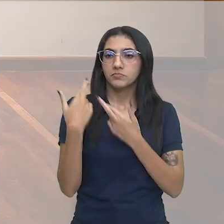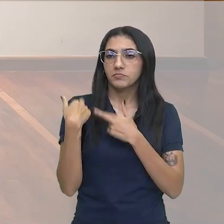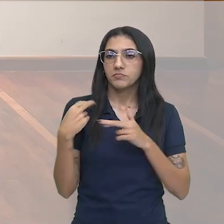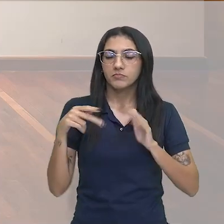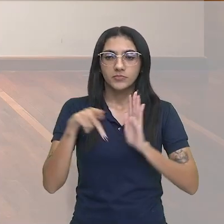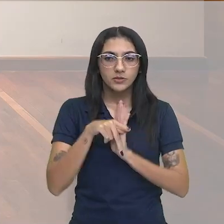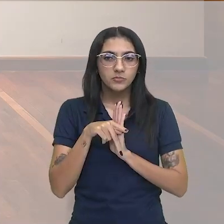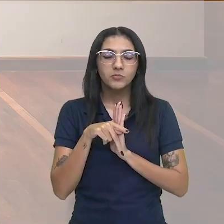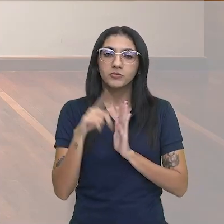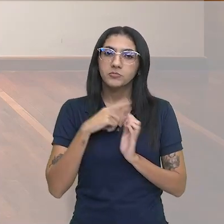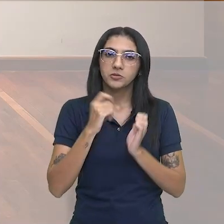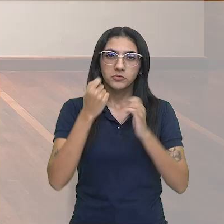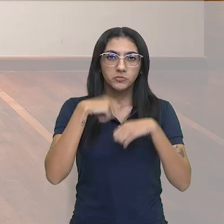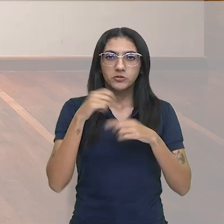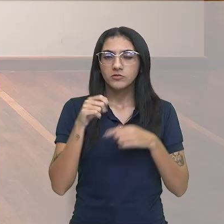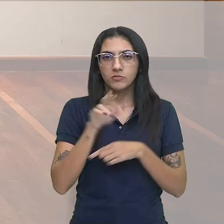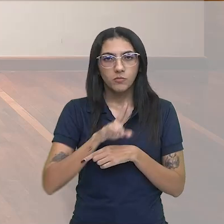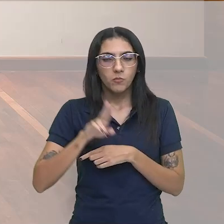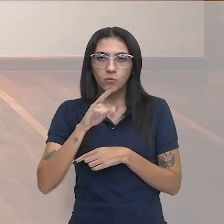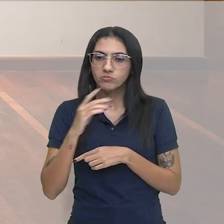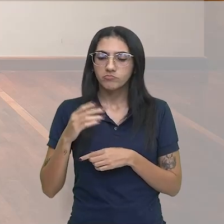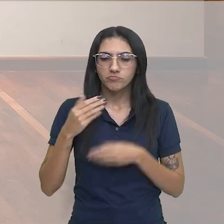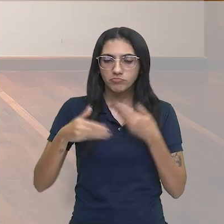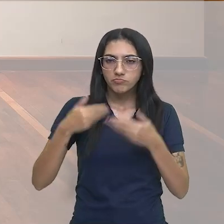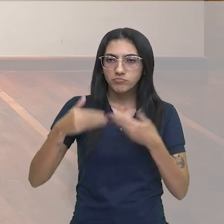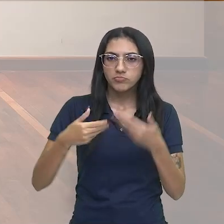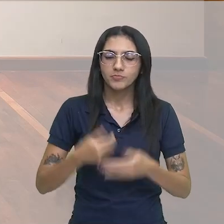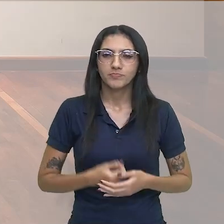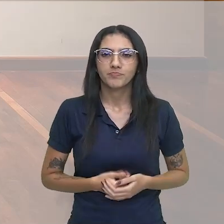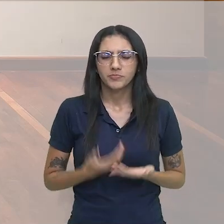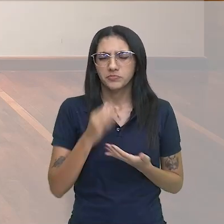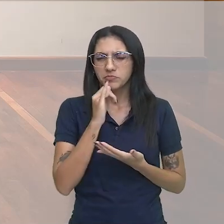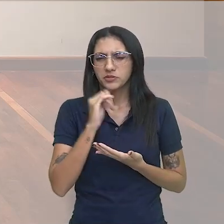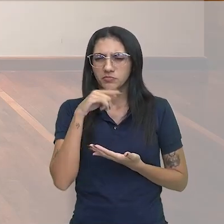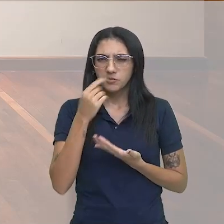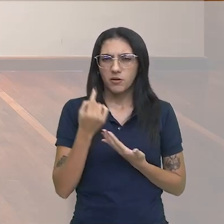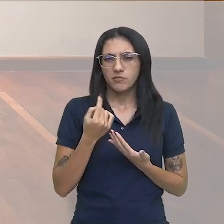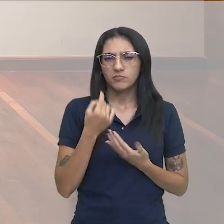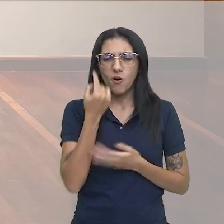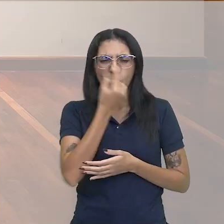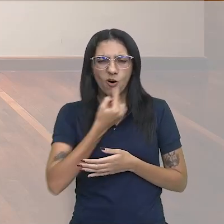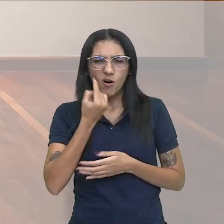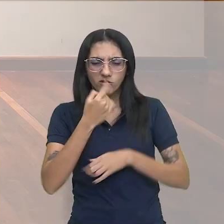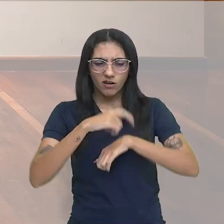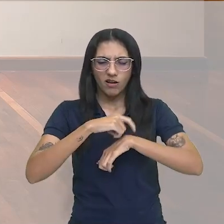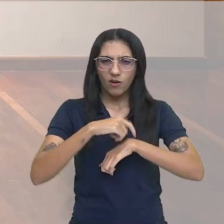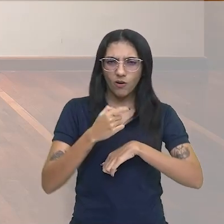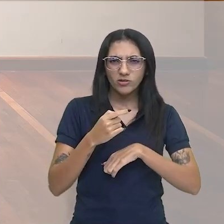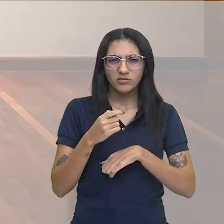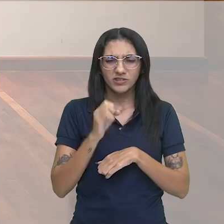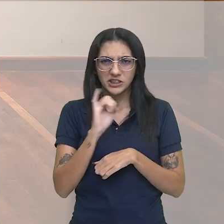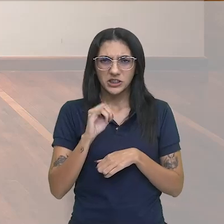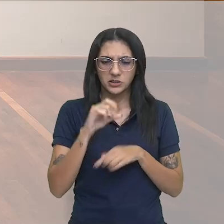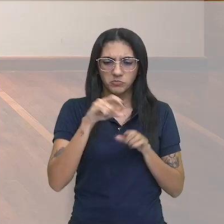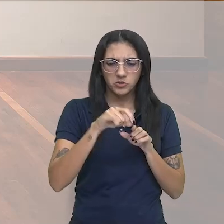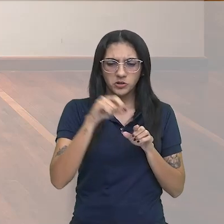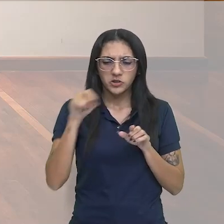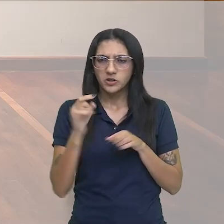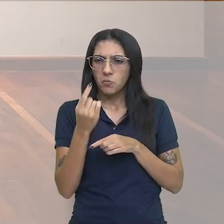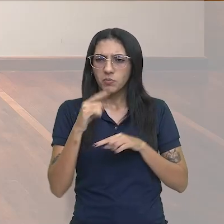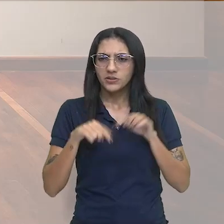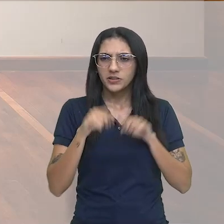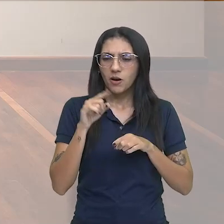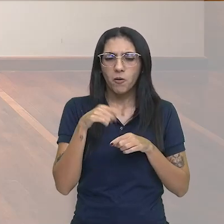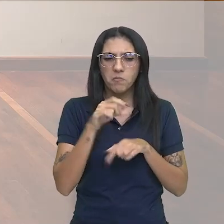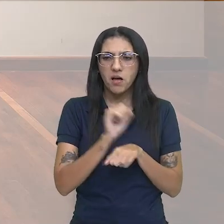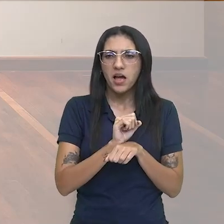função para que o todo funcione, né? O relógio, se você tirar uma peça dele, ele vai parar, né? Assim é a sociedade. Então, tudo tem